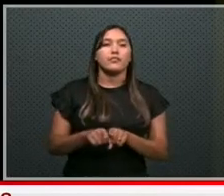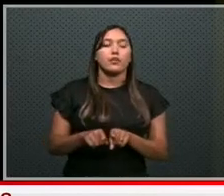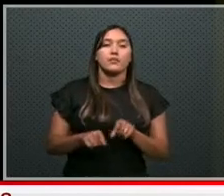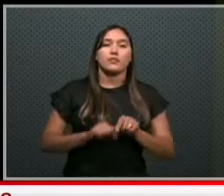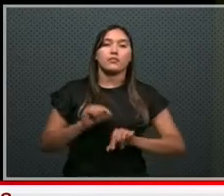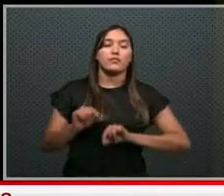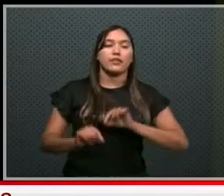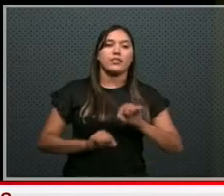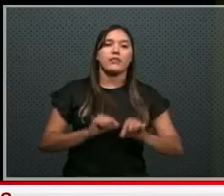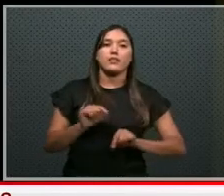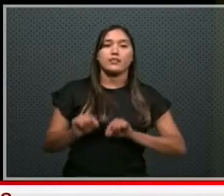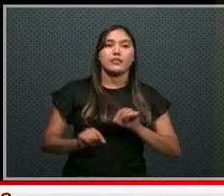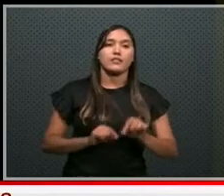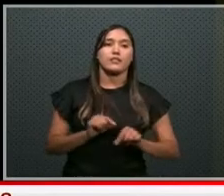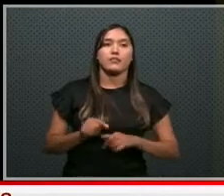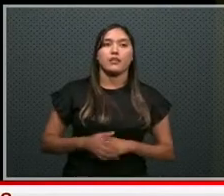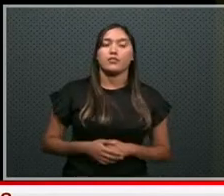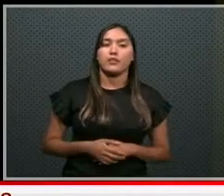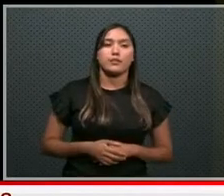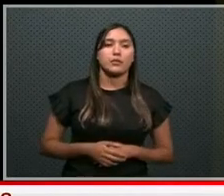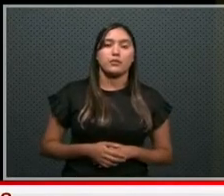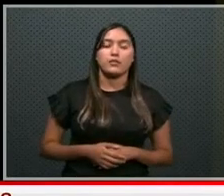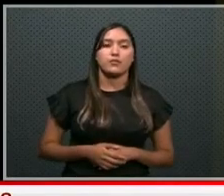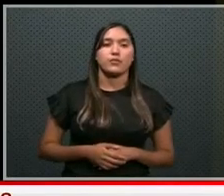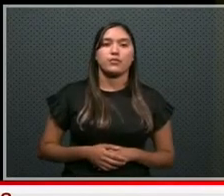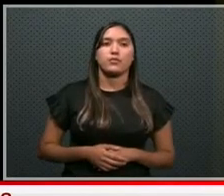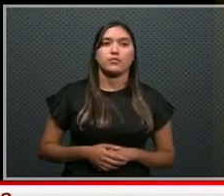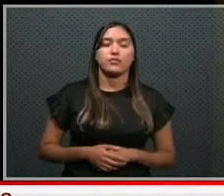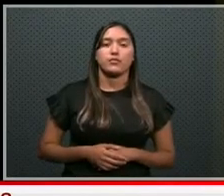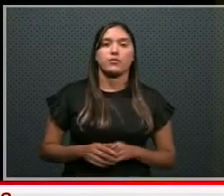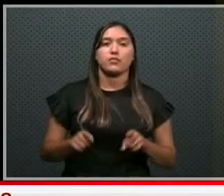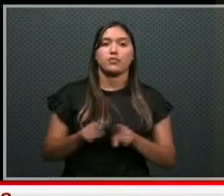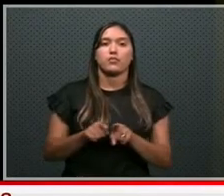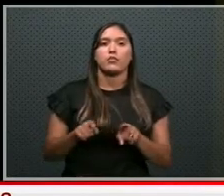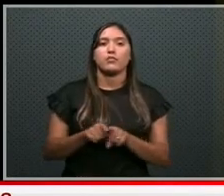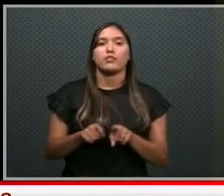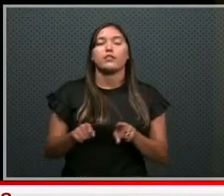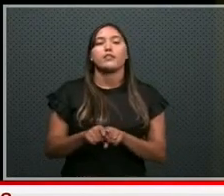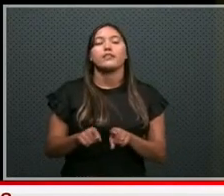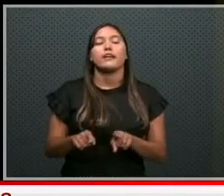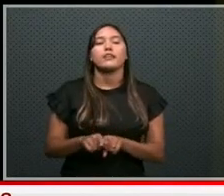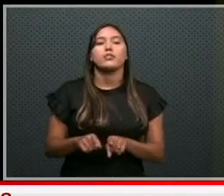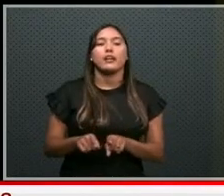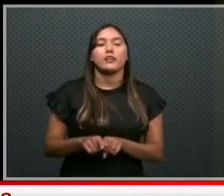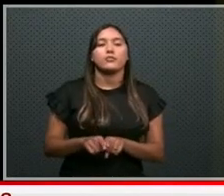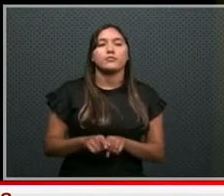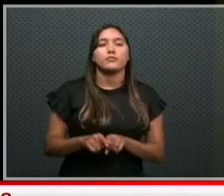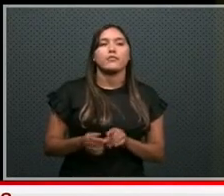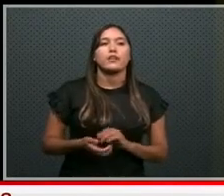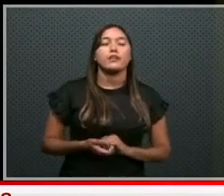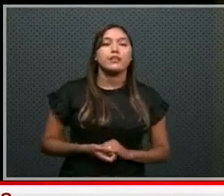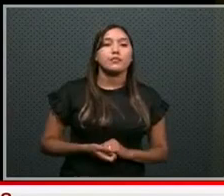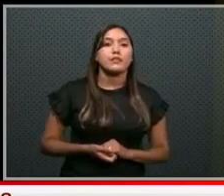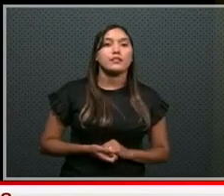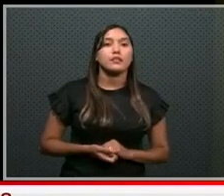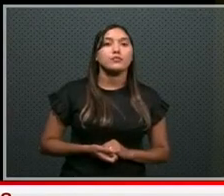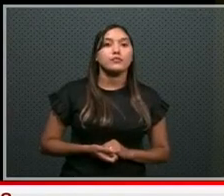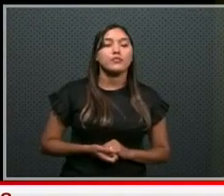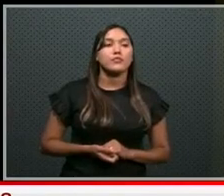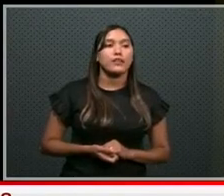Deputado Estadual Carlos bordalo presidente da Comissão de Direitos Humanos e defesa do consumidor da